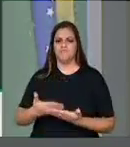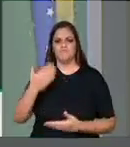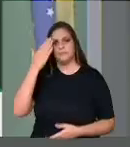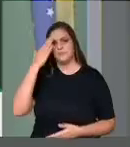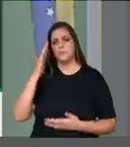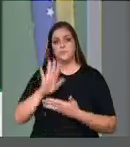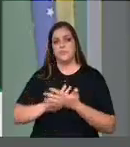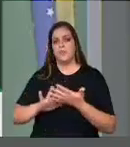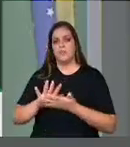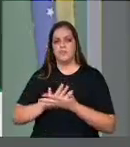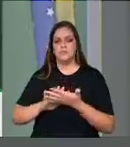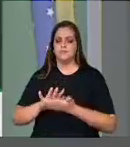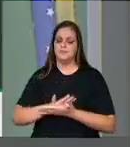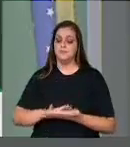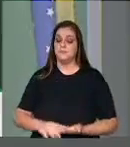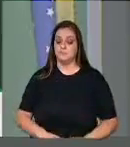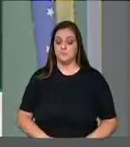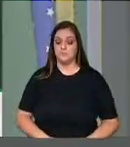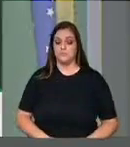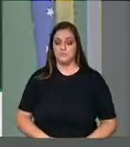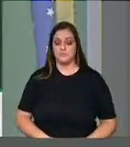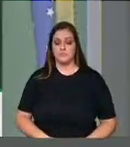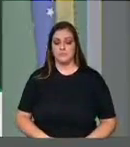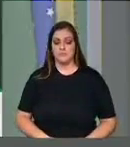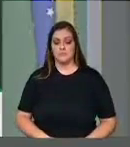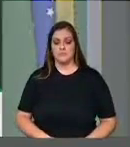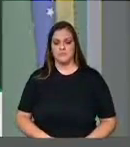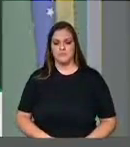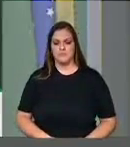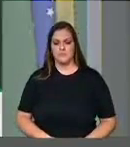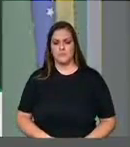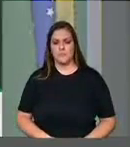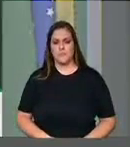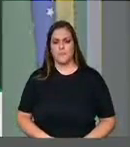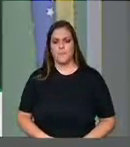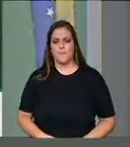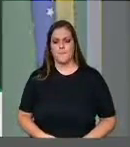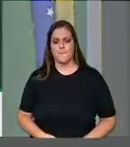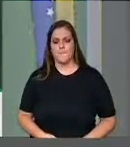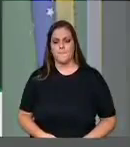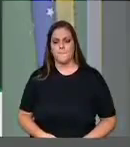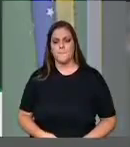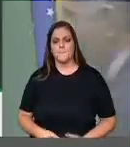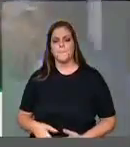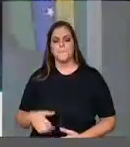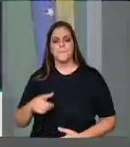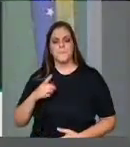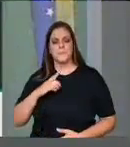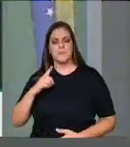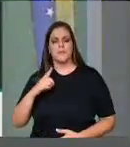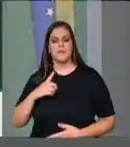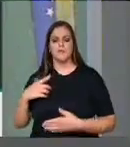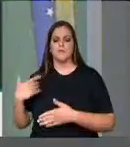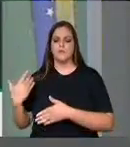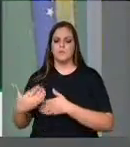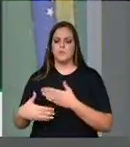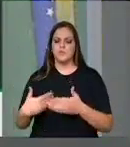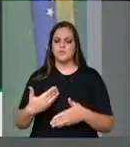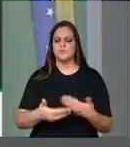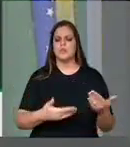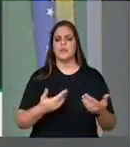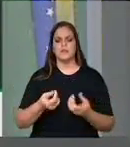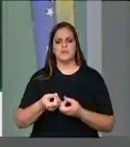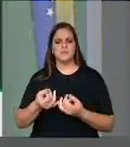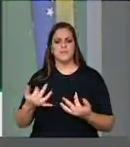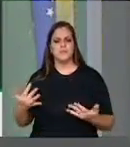exemplos agora, recentemente, da França, por exemplo, o presidente da República tivesse os processos suspensos durante seus mandatos e depois passaram a responder